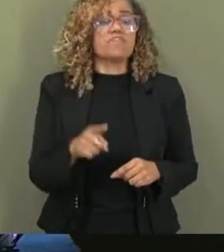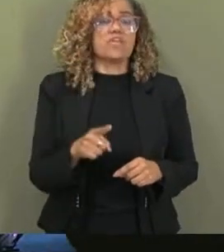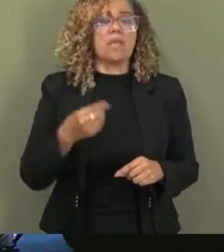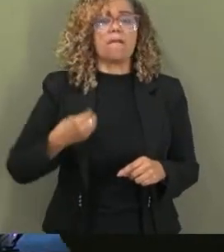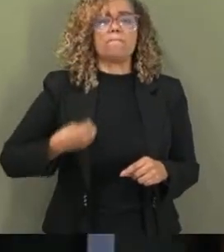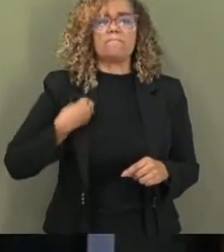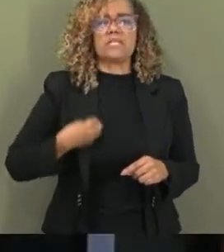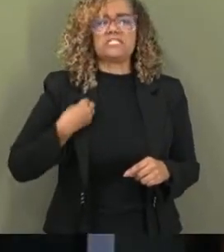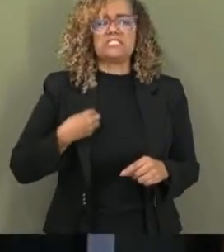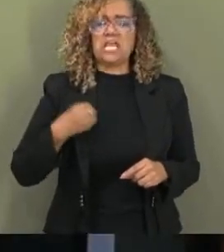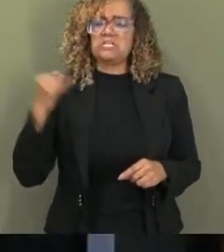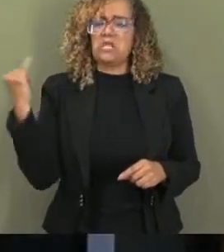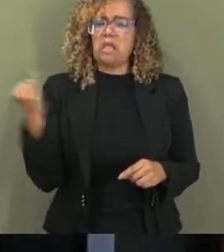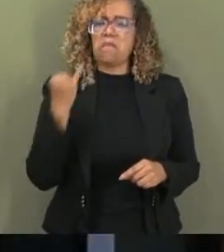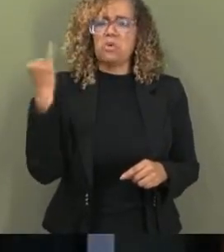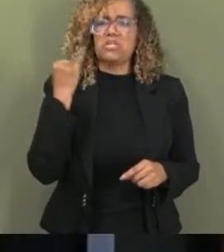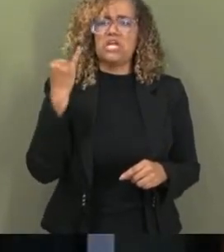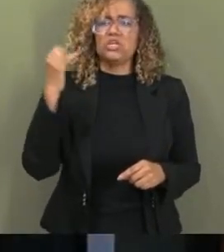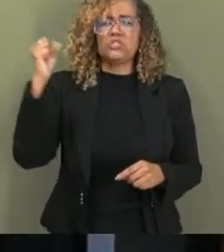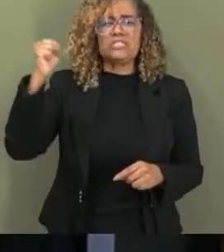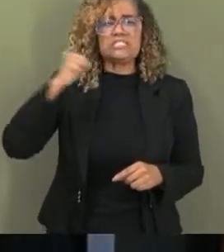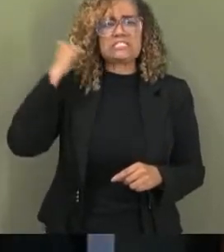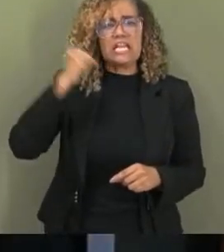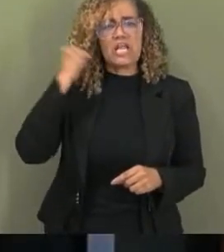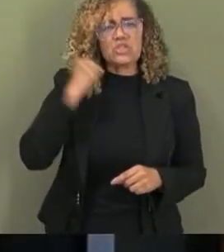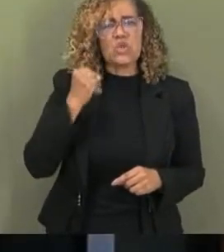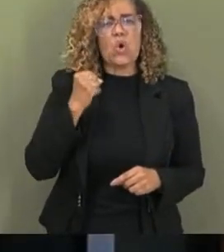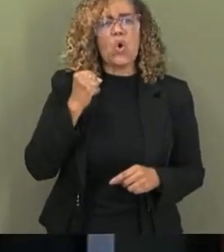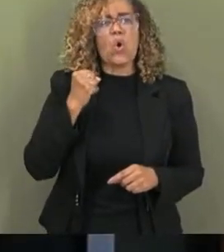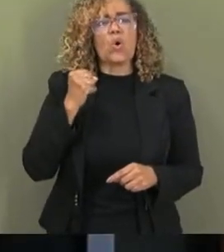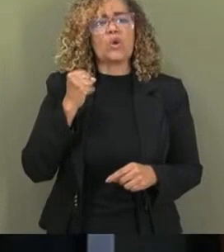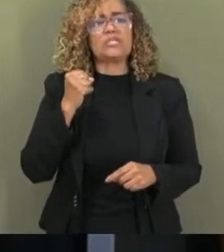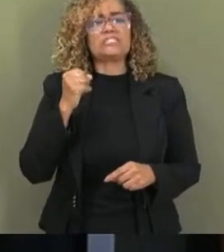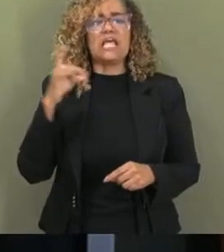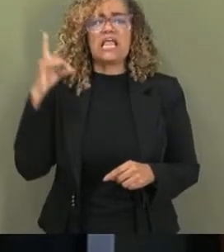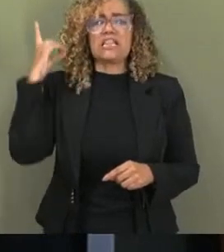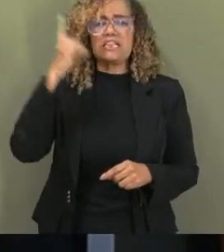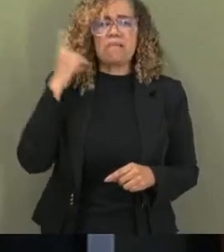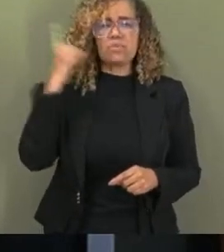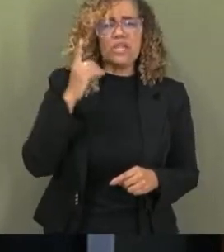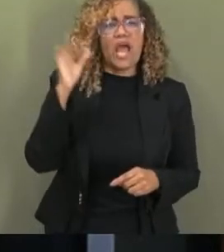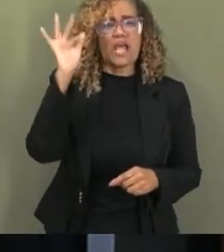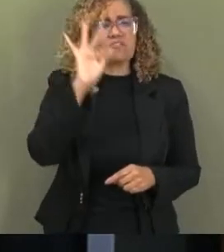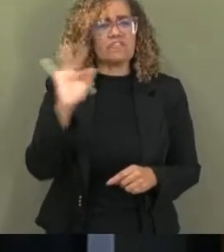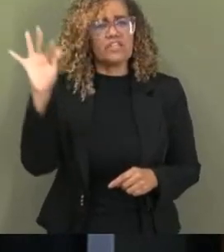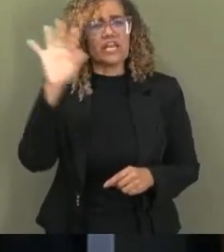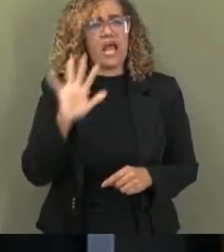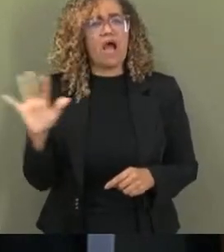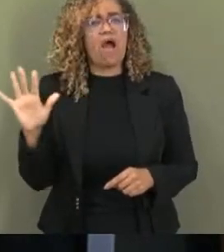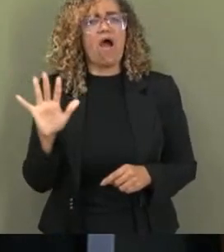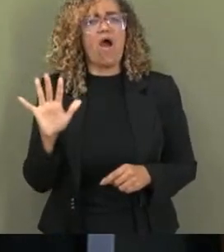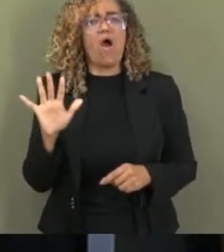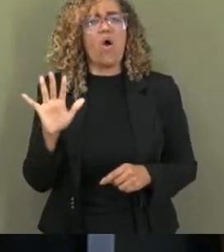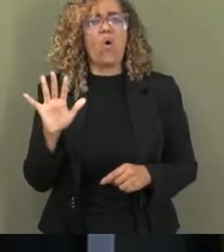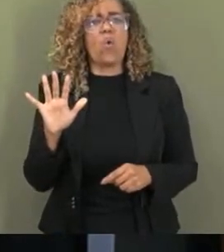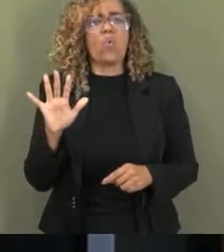presença e fala de senadores, presença de deputados federais, presença